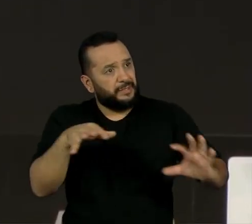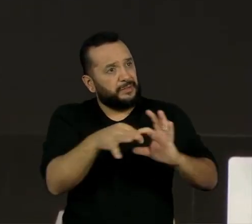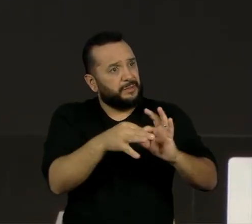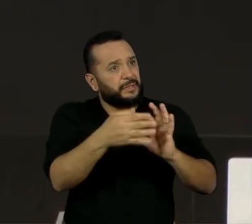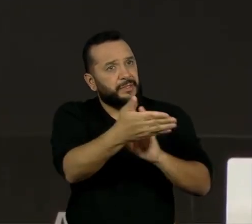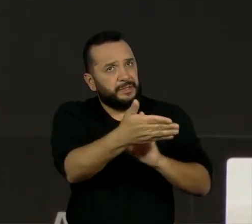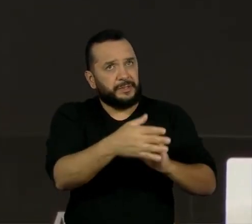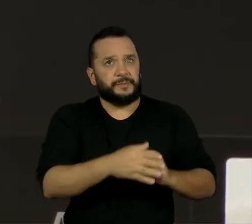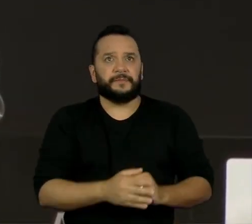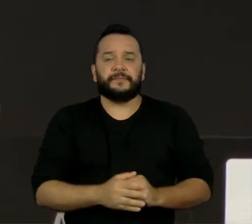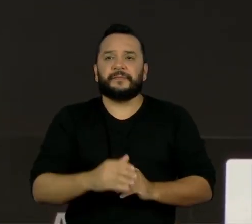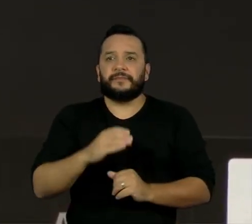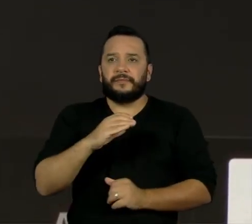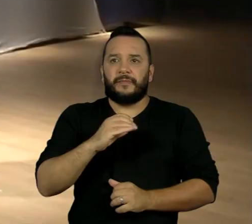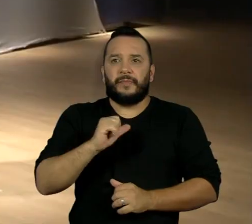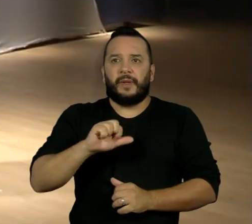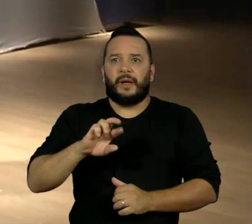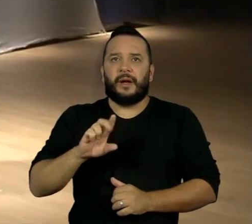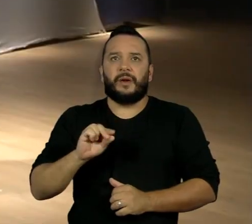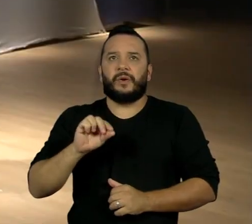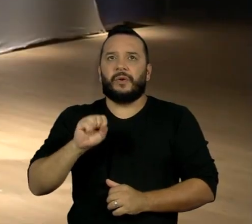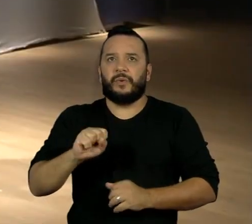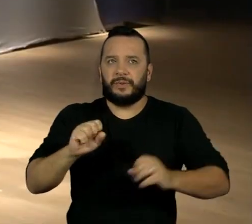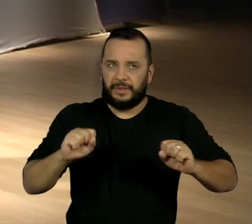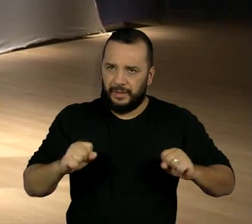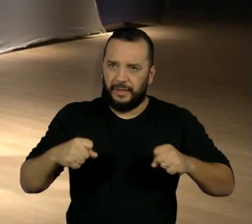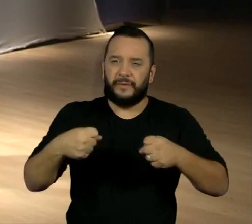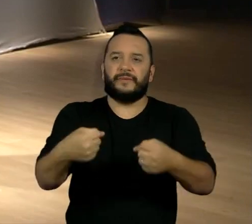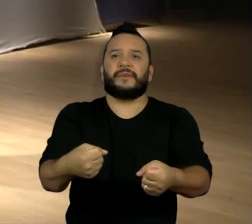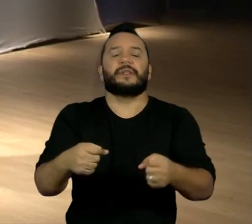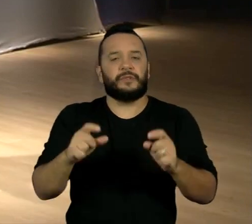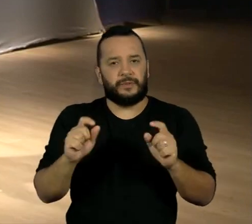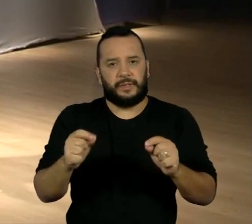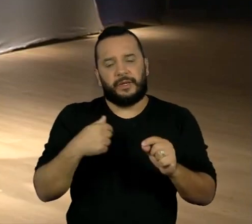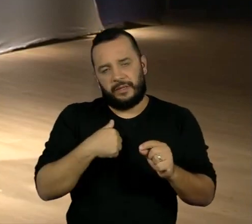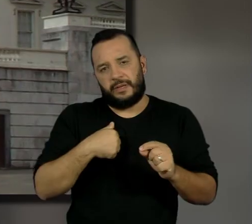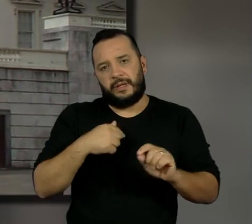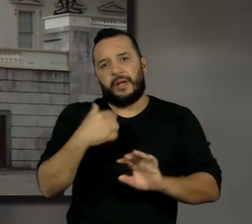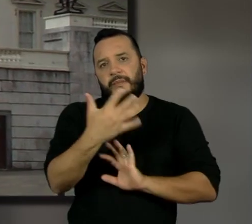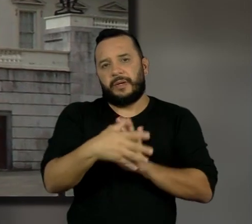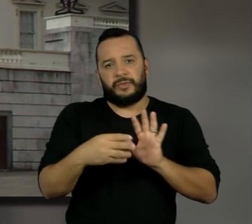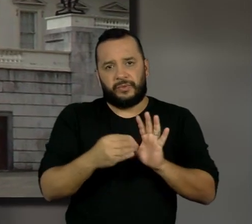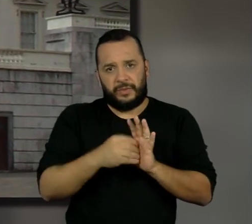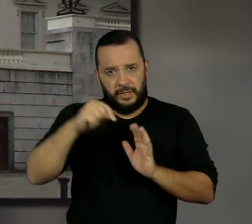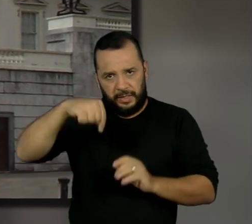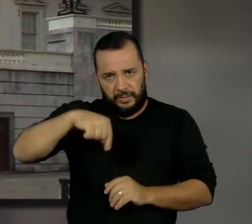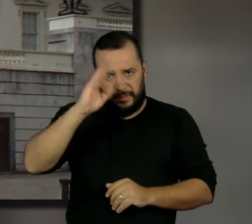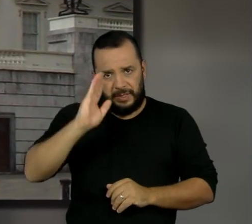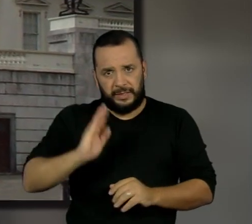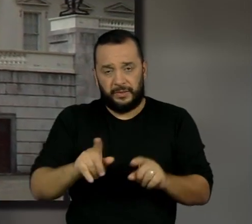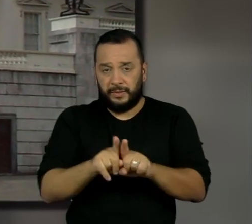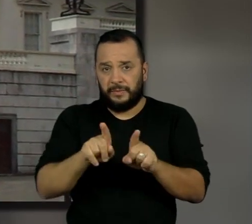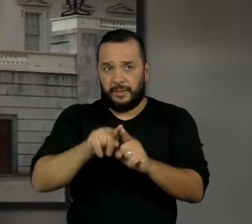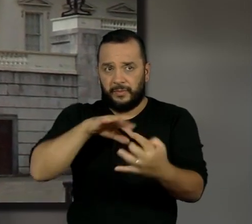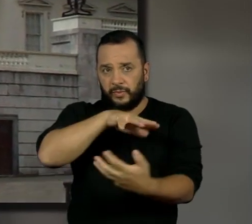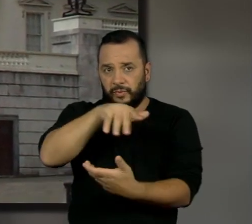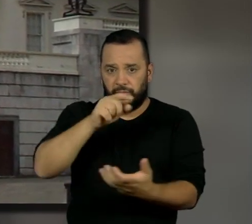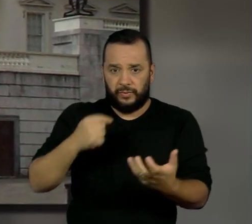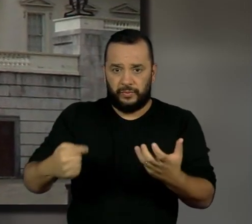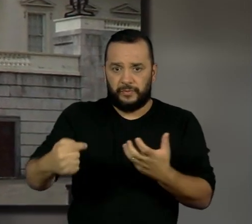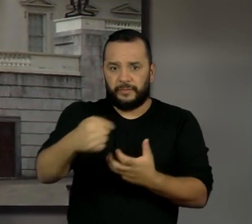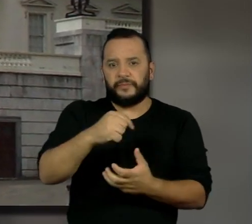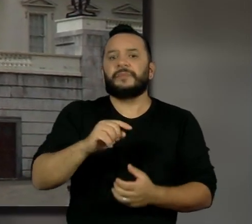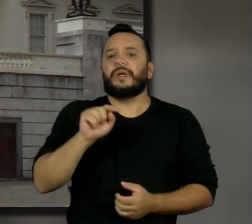A voz de Carlos Nobre em defesa da Amazônia atravessa o planeta. Ele foi eleito membro da Royal